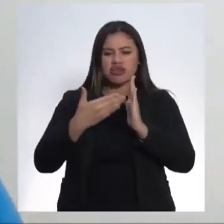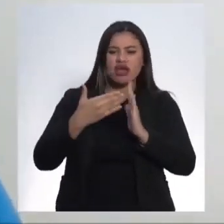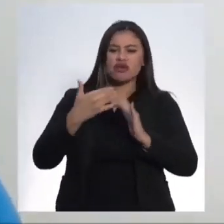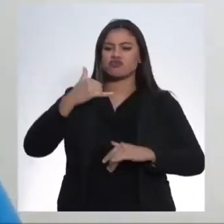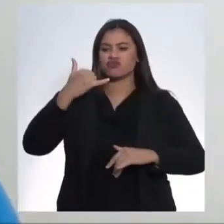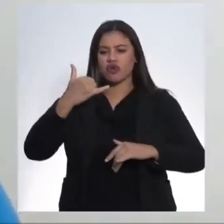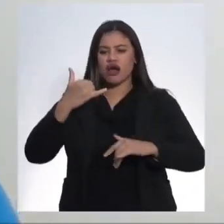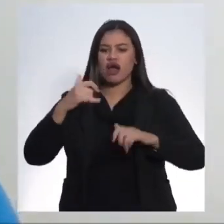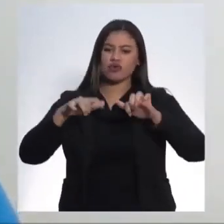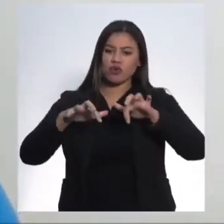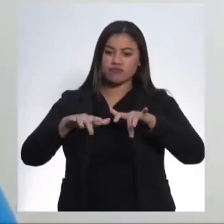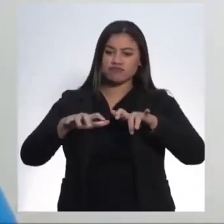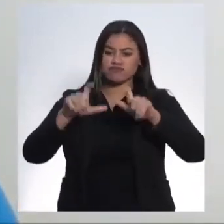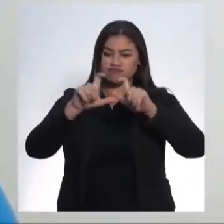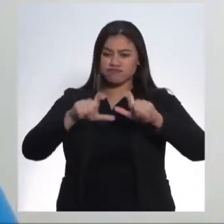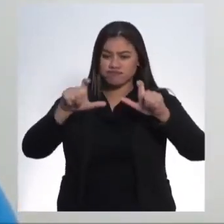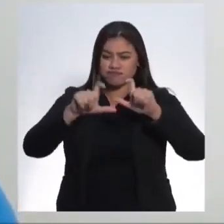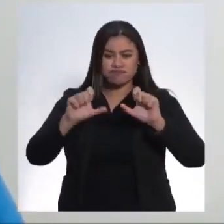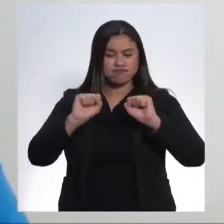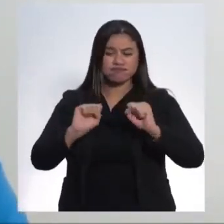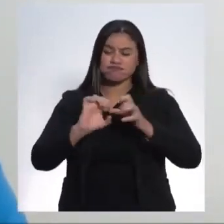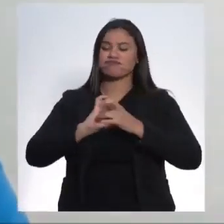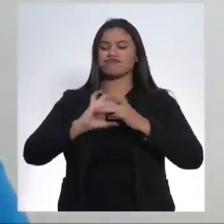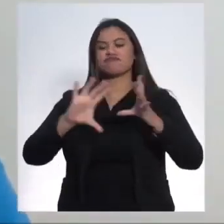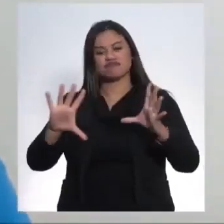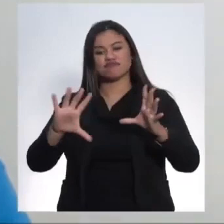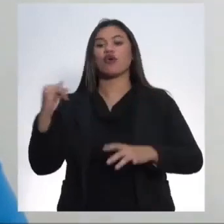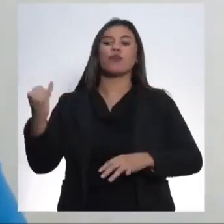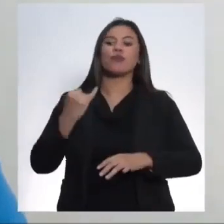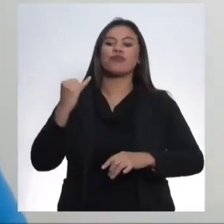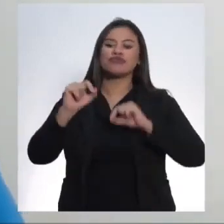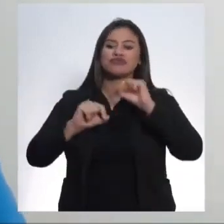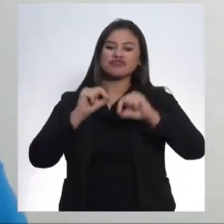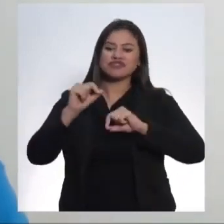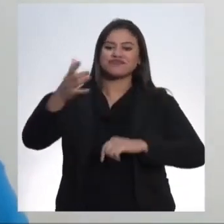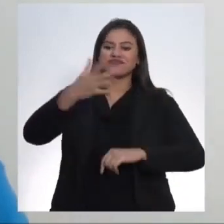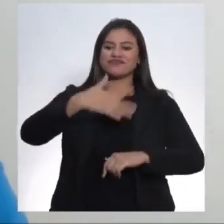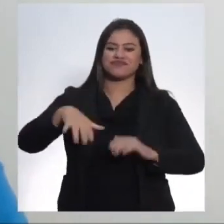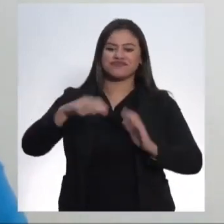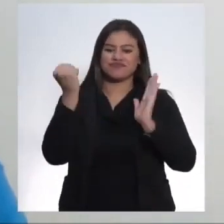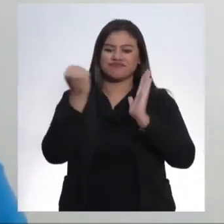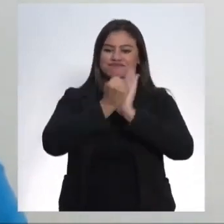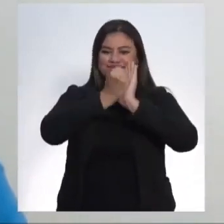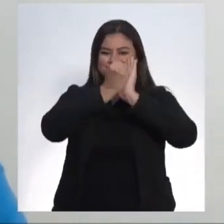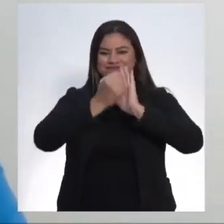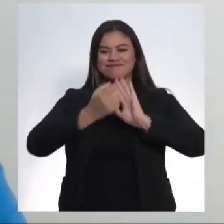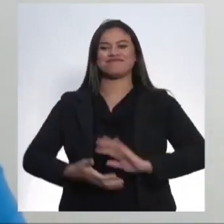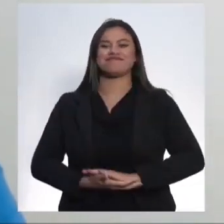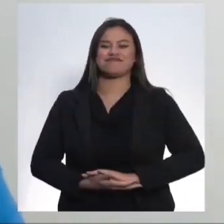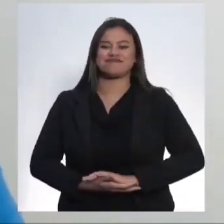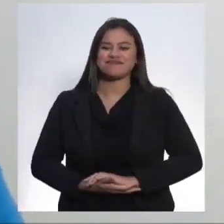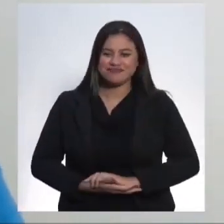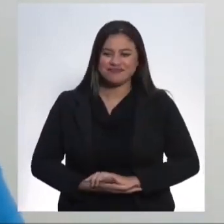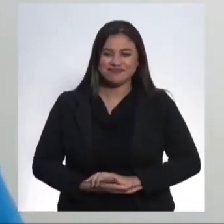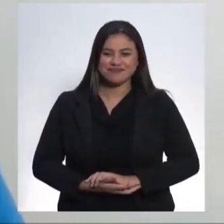a forma como você se sente mais confortável. O importante é que você tenha um histórico desse percurso, tá